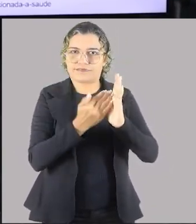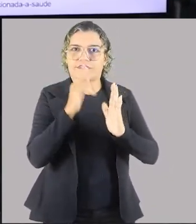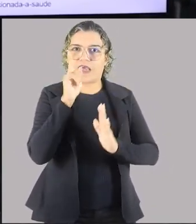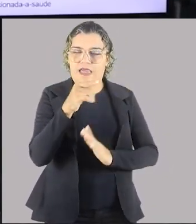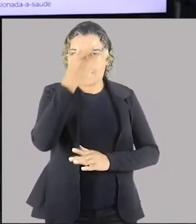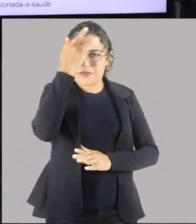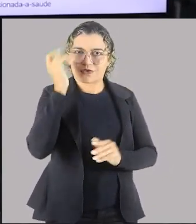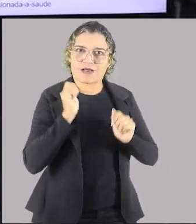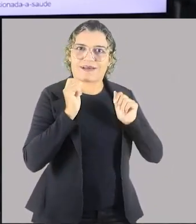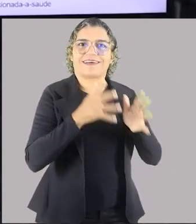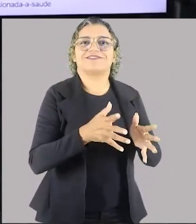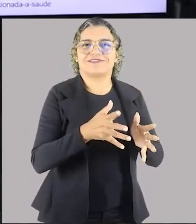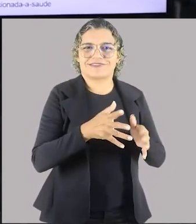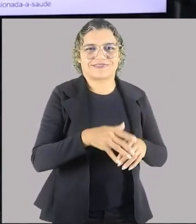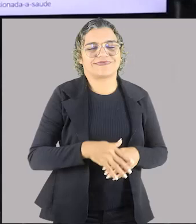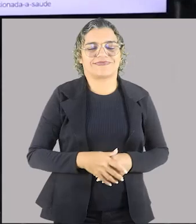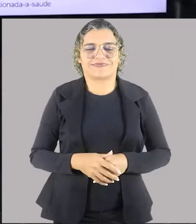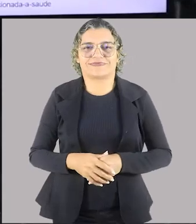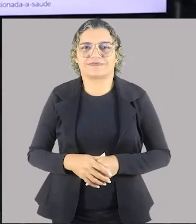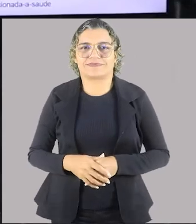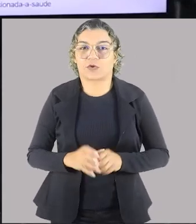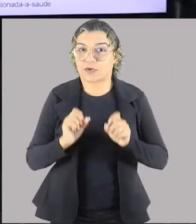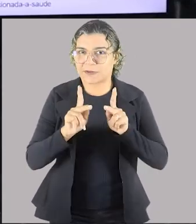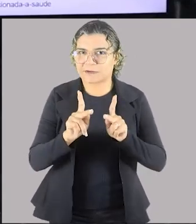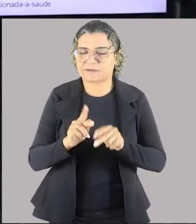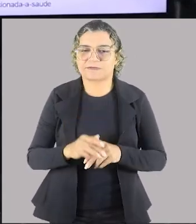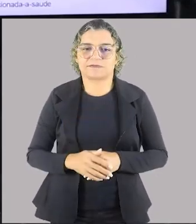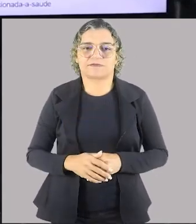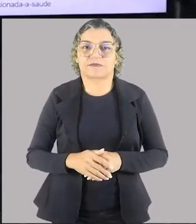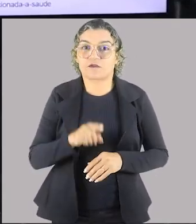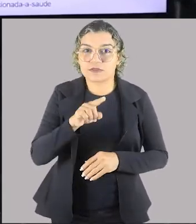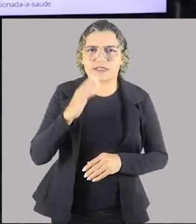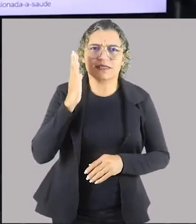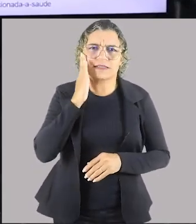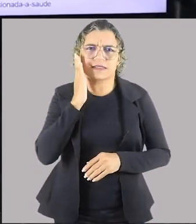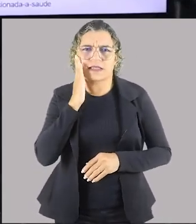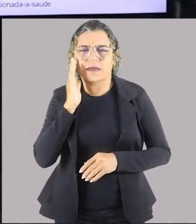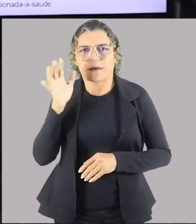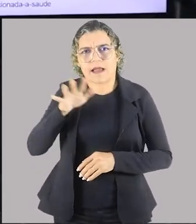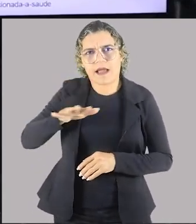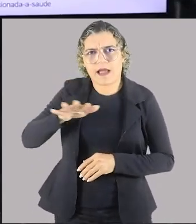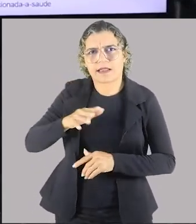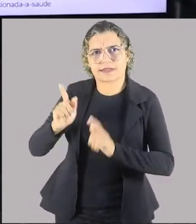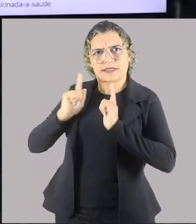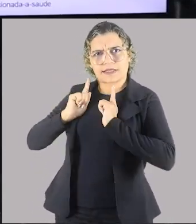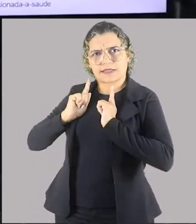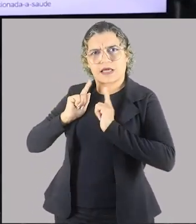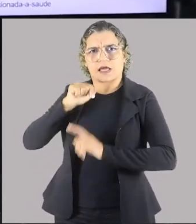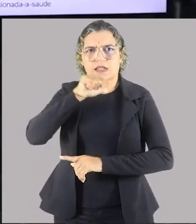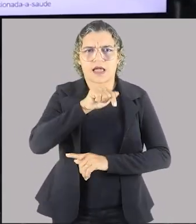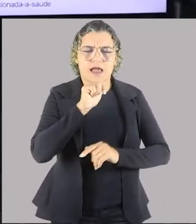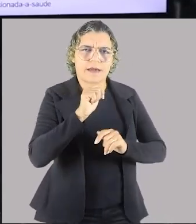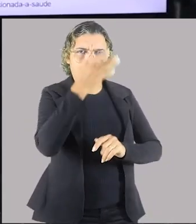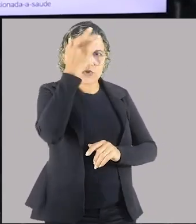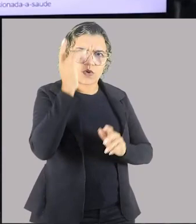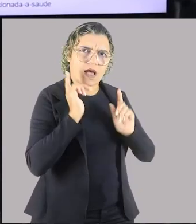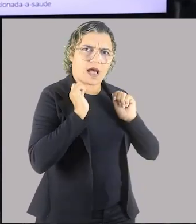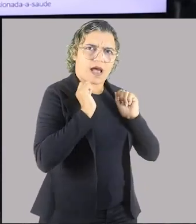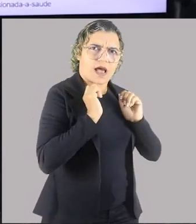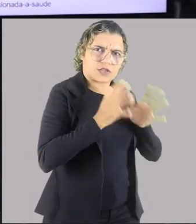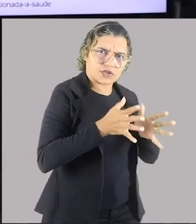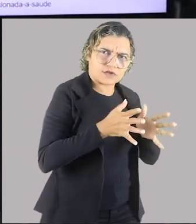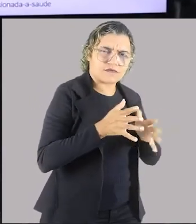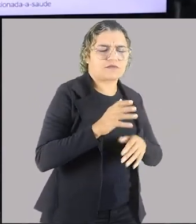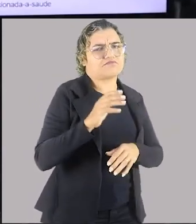você é um indivíduo ativo. Beleza? Deu de entender o que é ser sedentário e o que é ser um